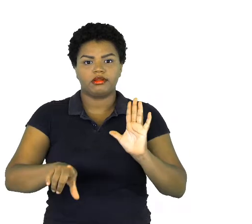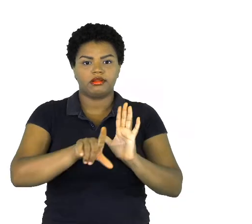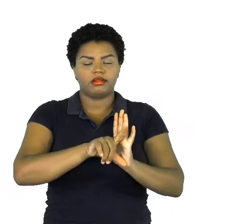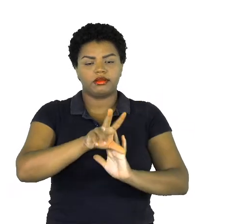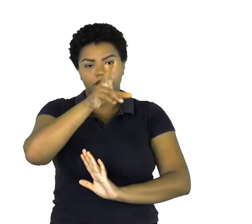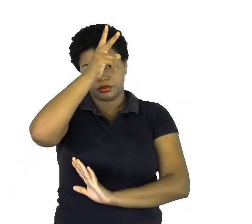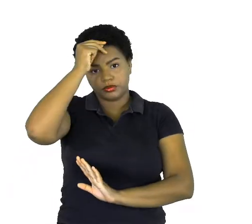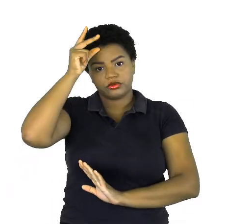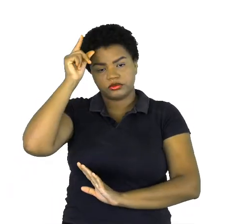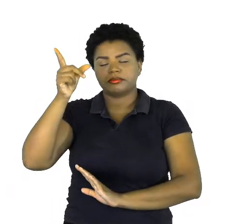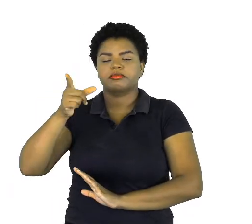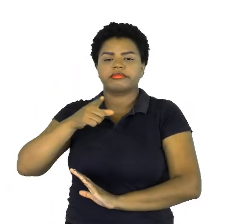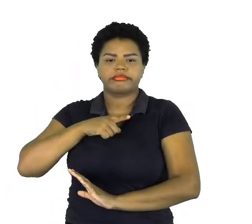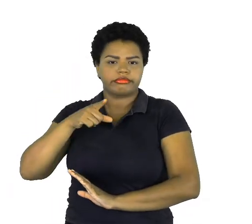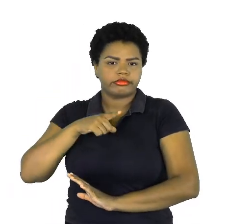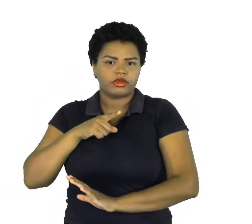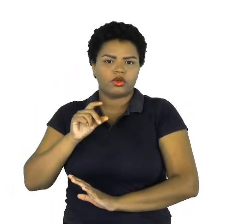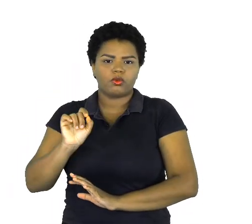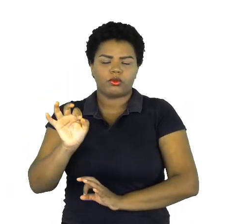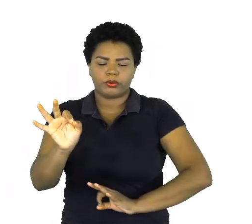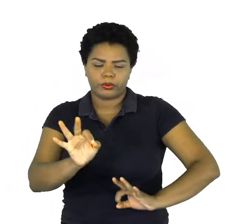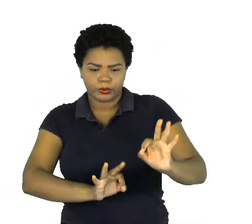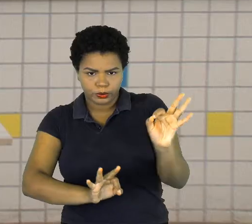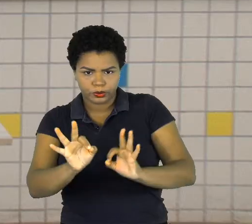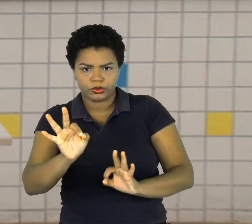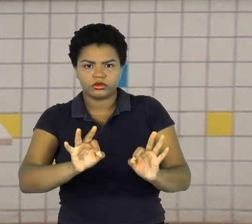municípios têm, normatizando,